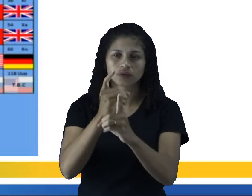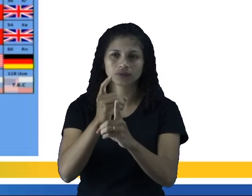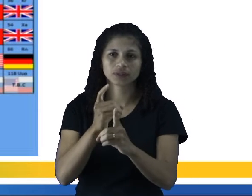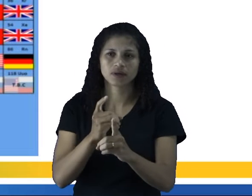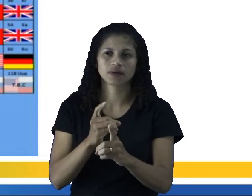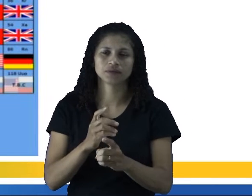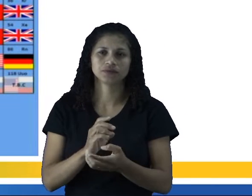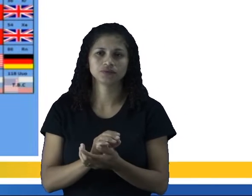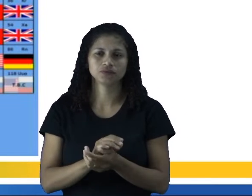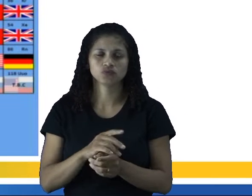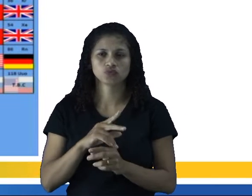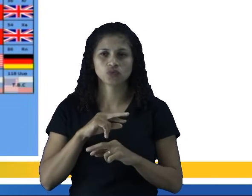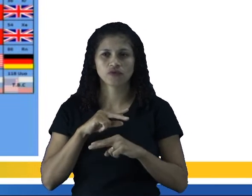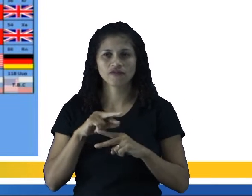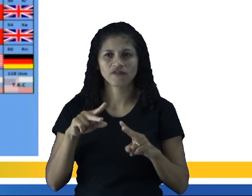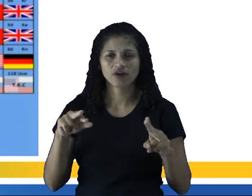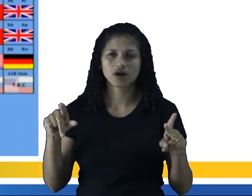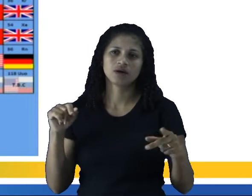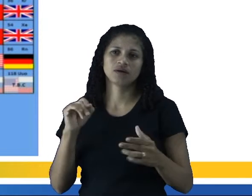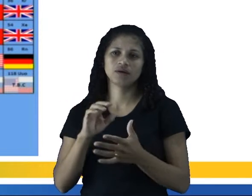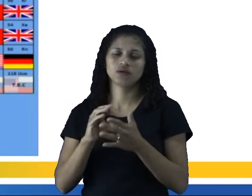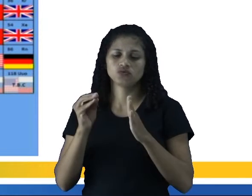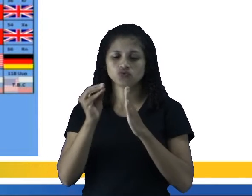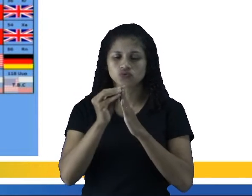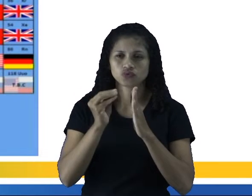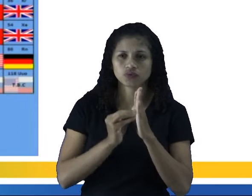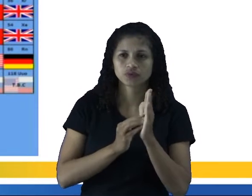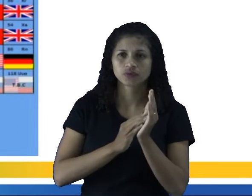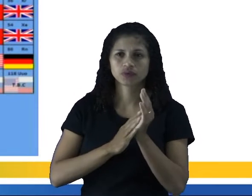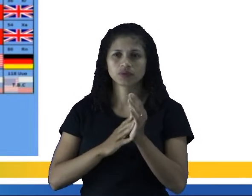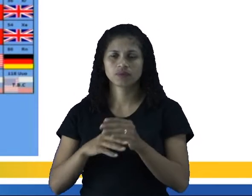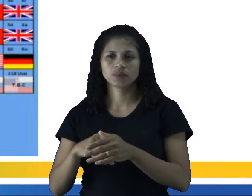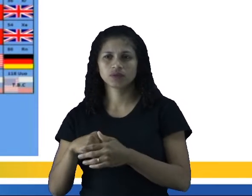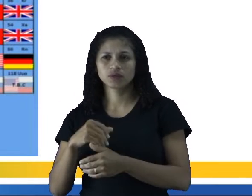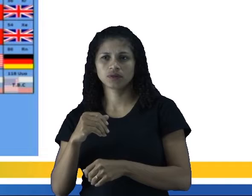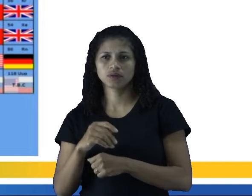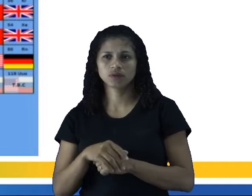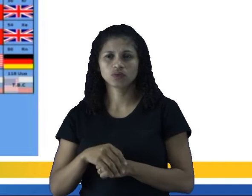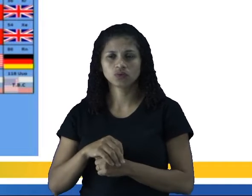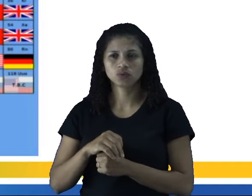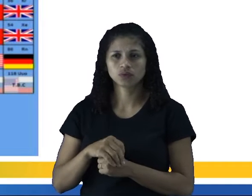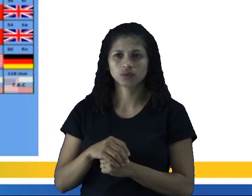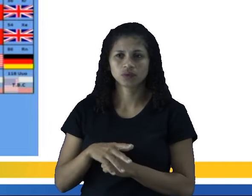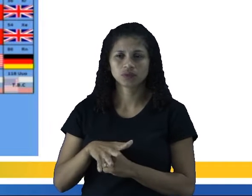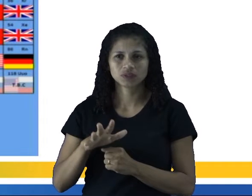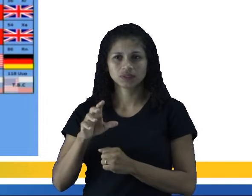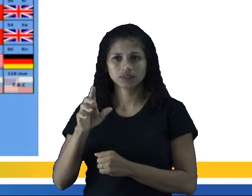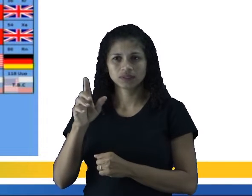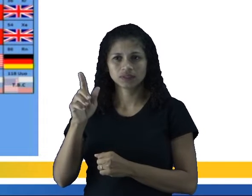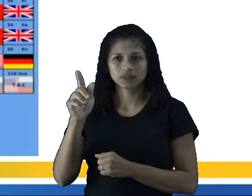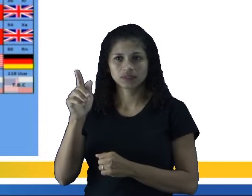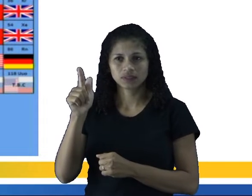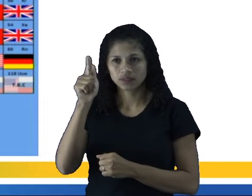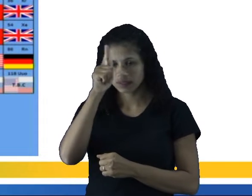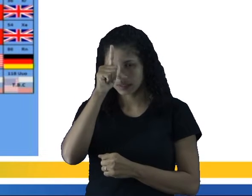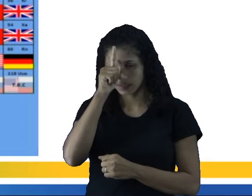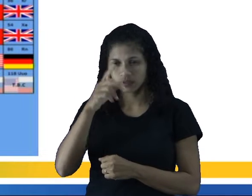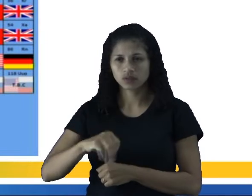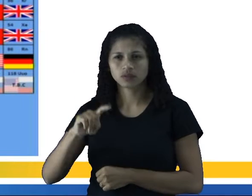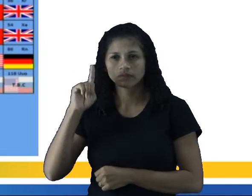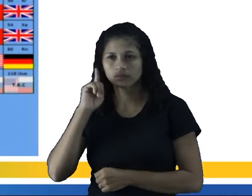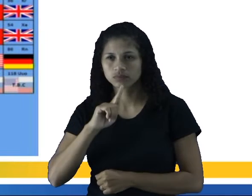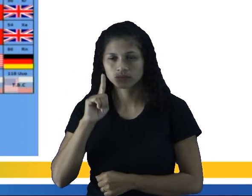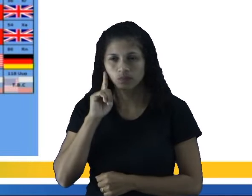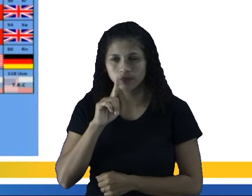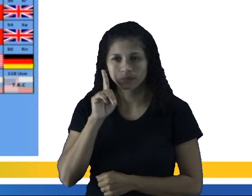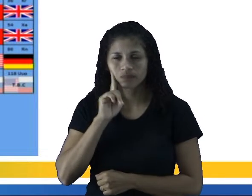foram descobertos pelo Reino Unido, outros ali pela Alemanha, né, e vários ali também descobertos ali pelos americanos, lá